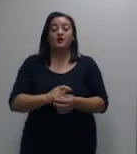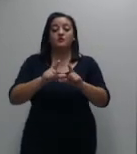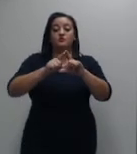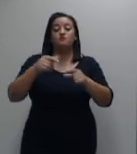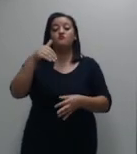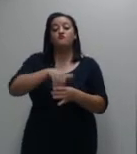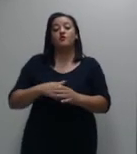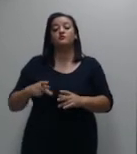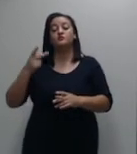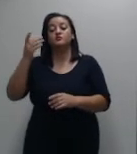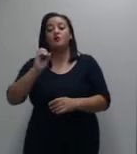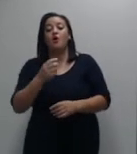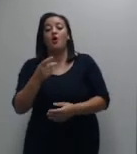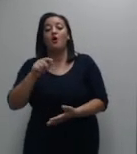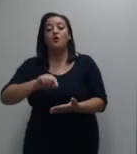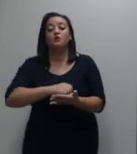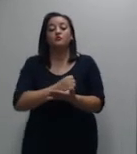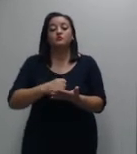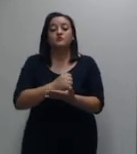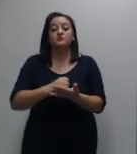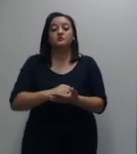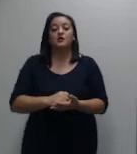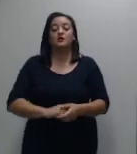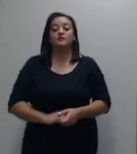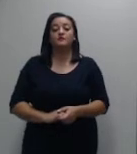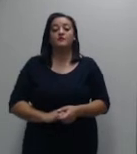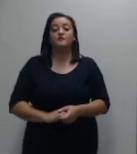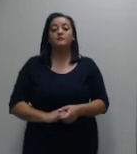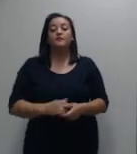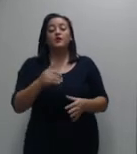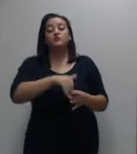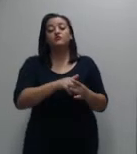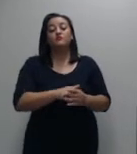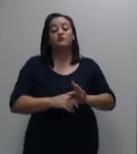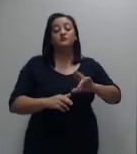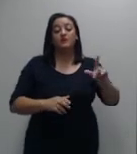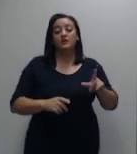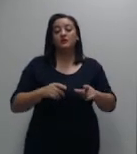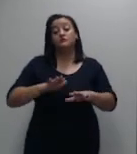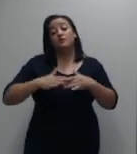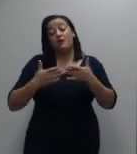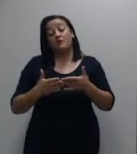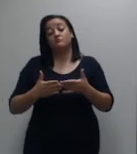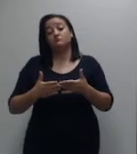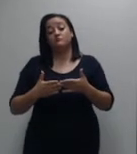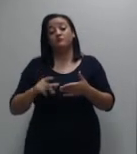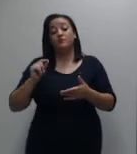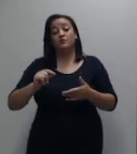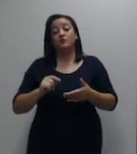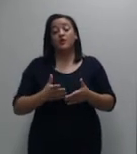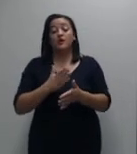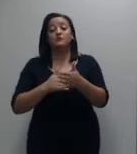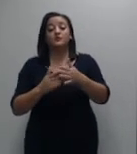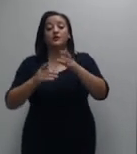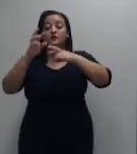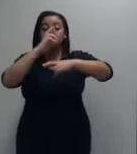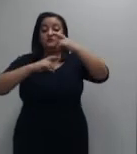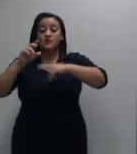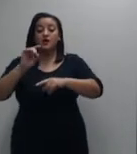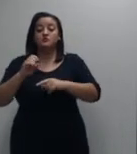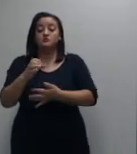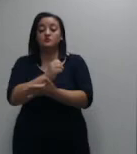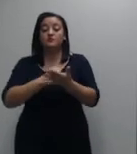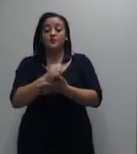ou fundamentos do voto vencido da pele e ir portanto né ao se limitar a examinar só os